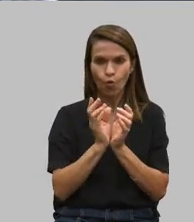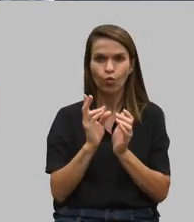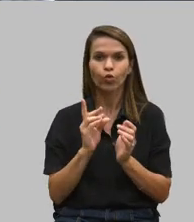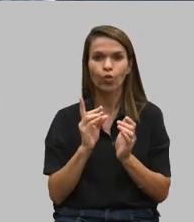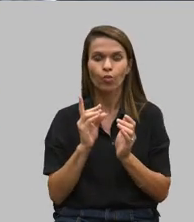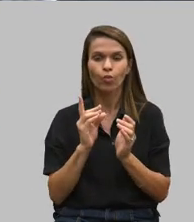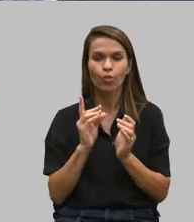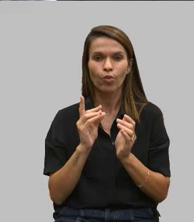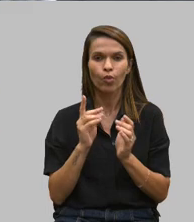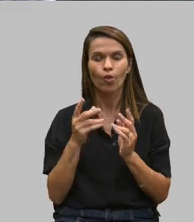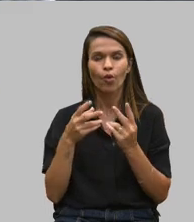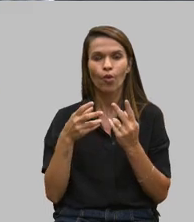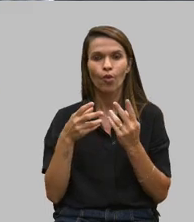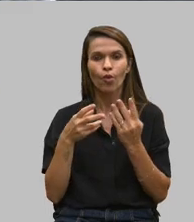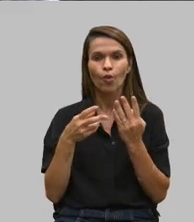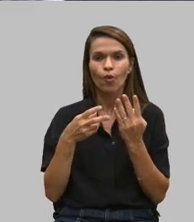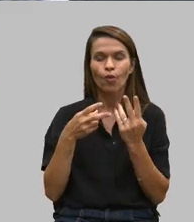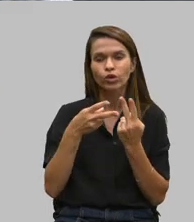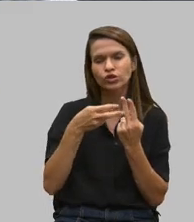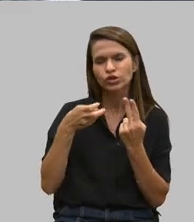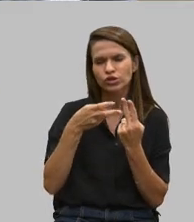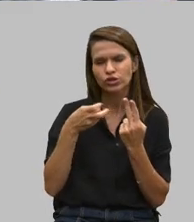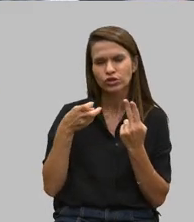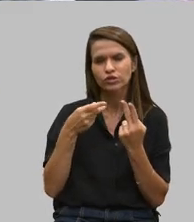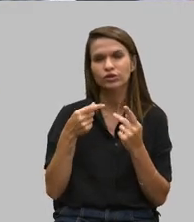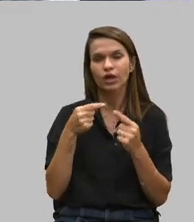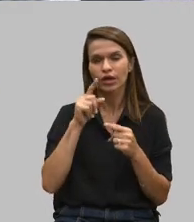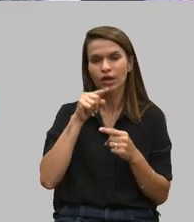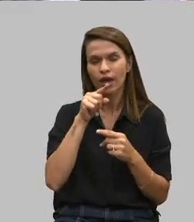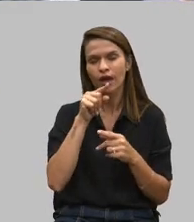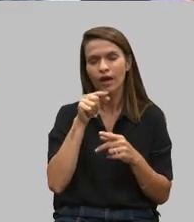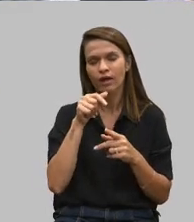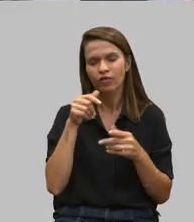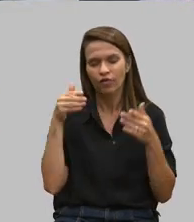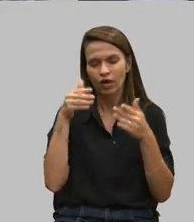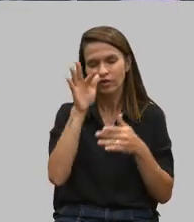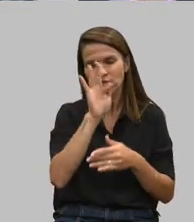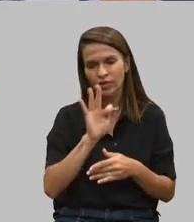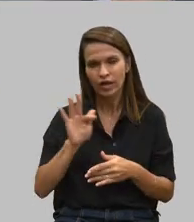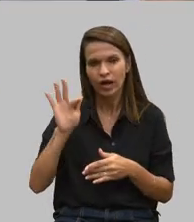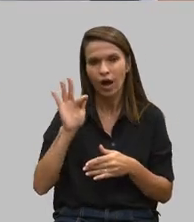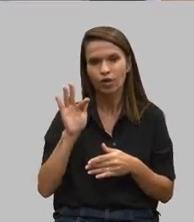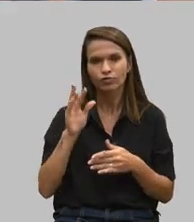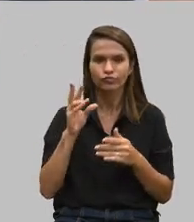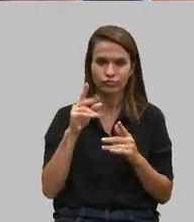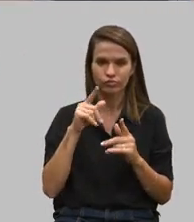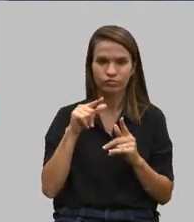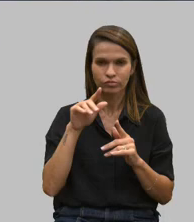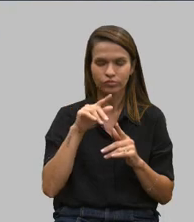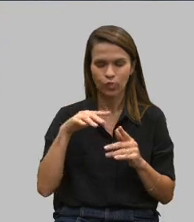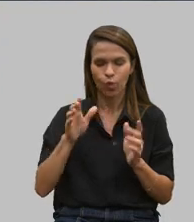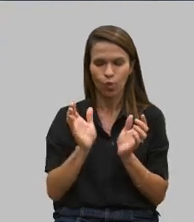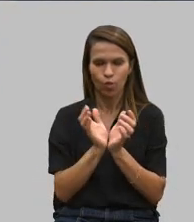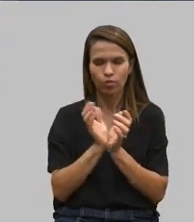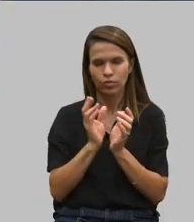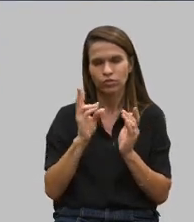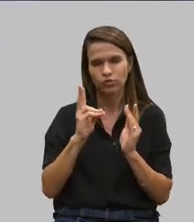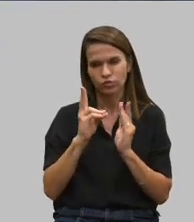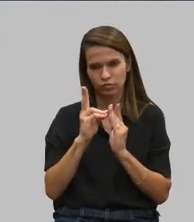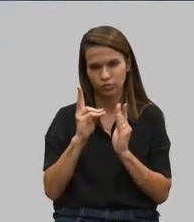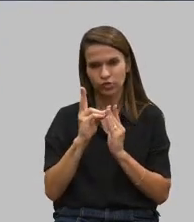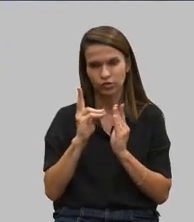Gerais da situação que é uma questão Federal inclusive Fábio eu recebi uma